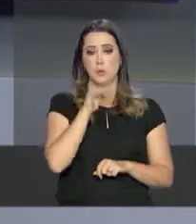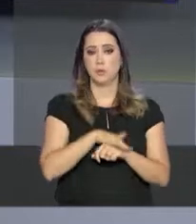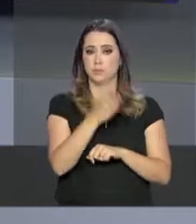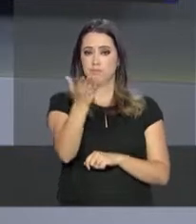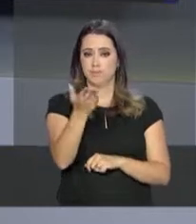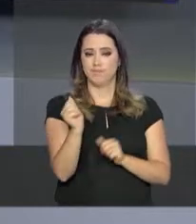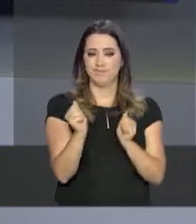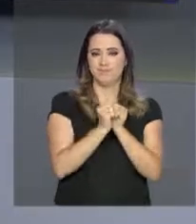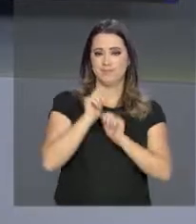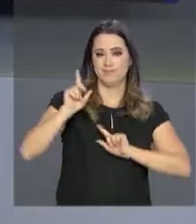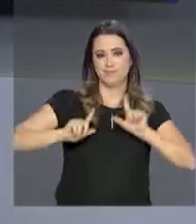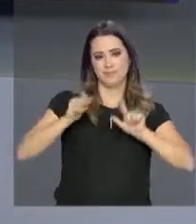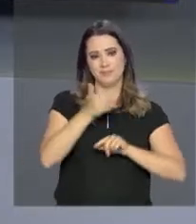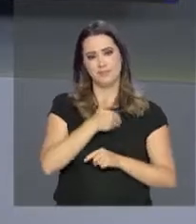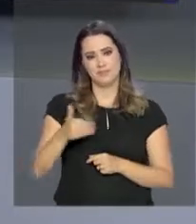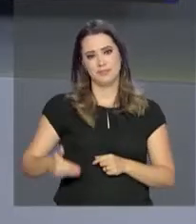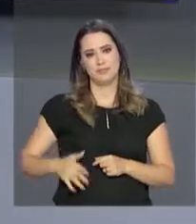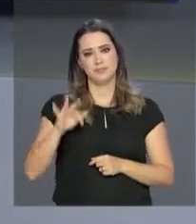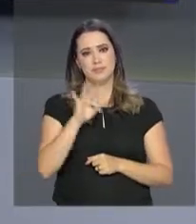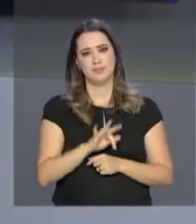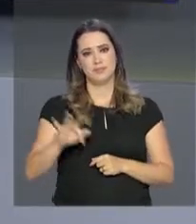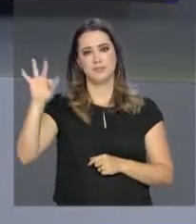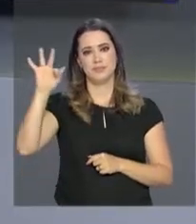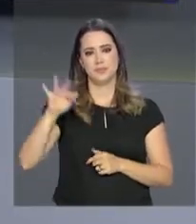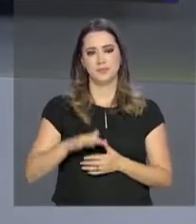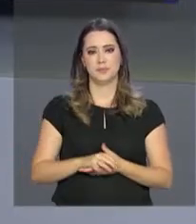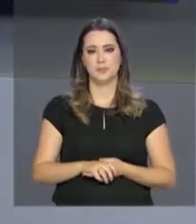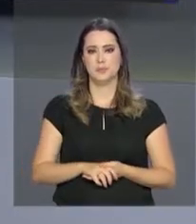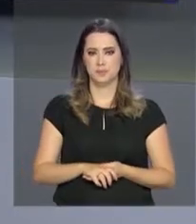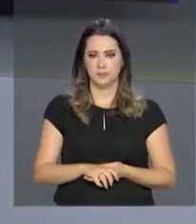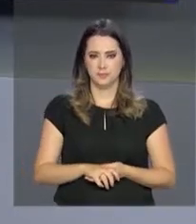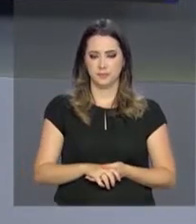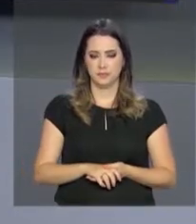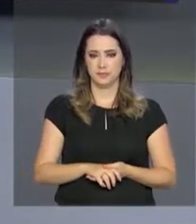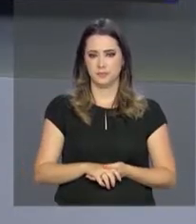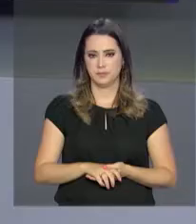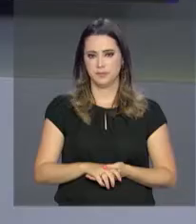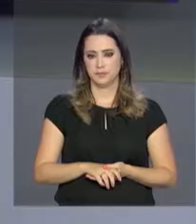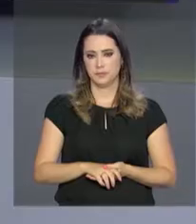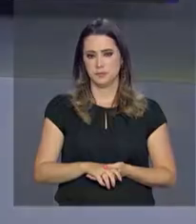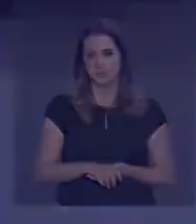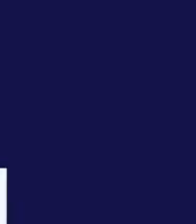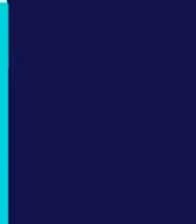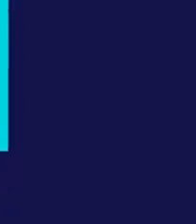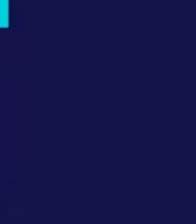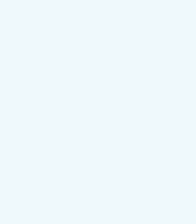noite pra você continue com a gente aqui na nbr a tv do governo federal